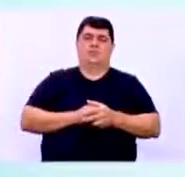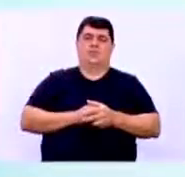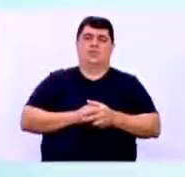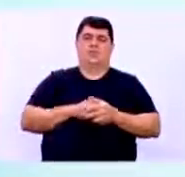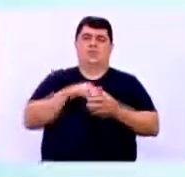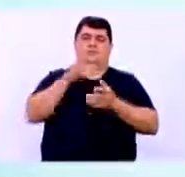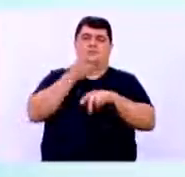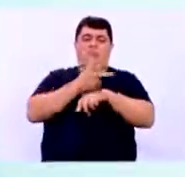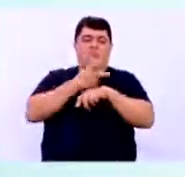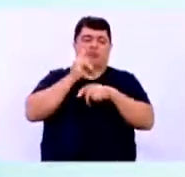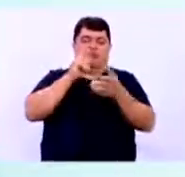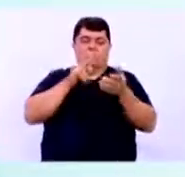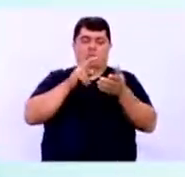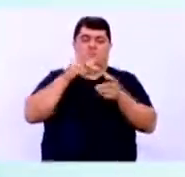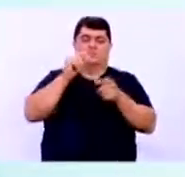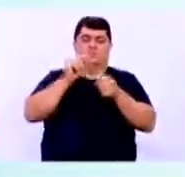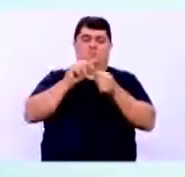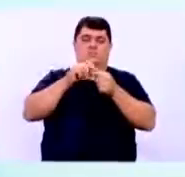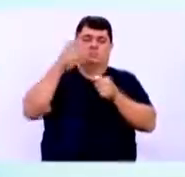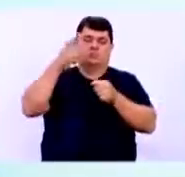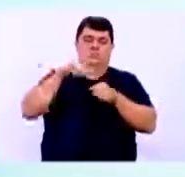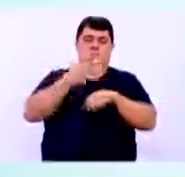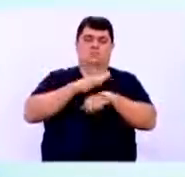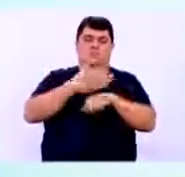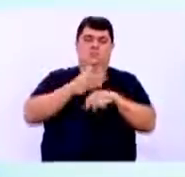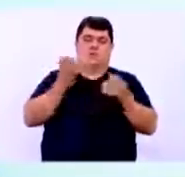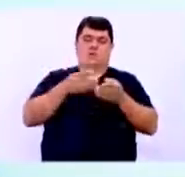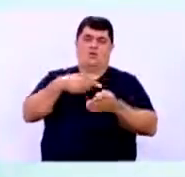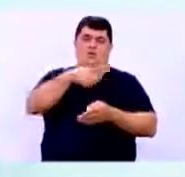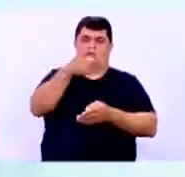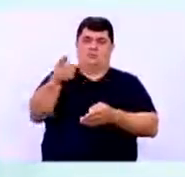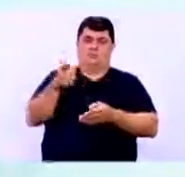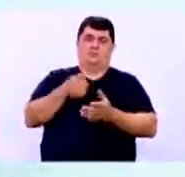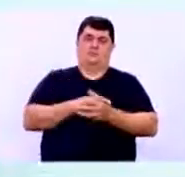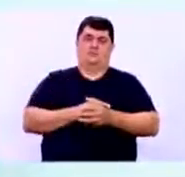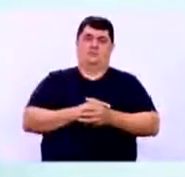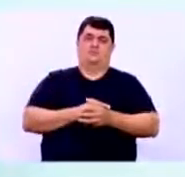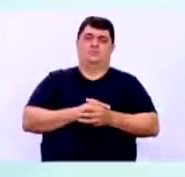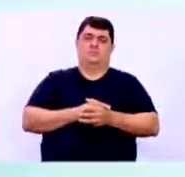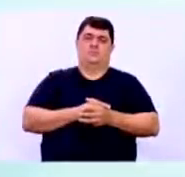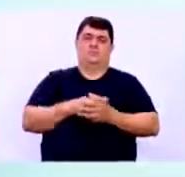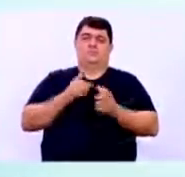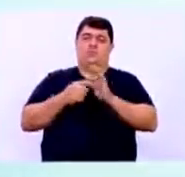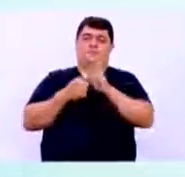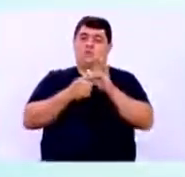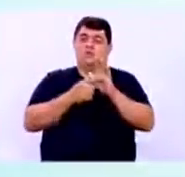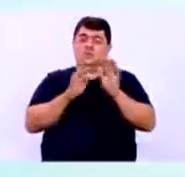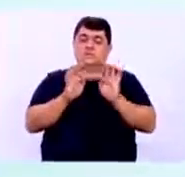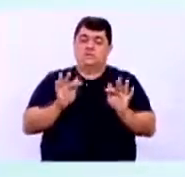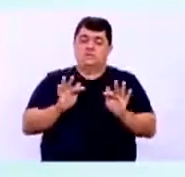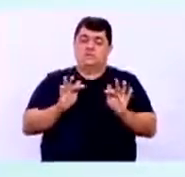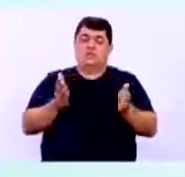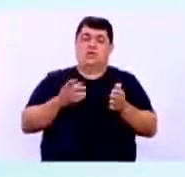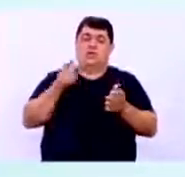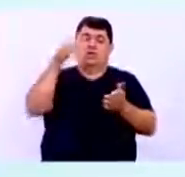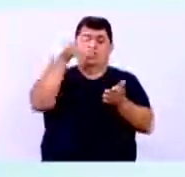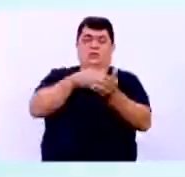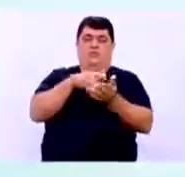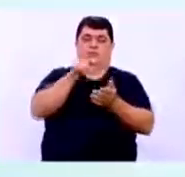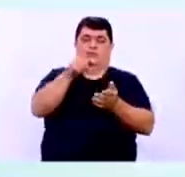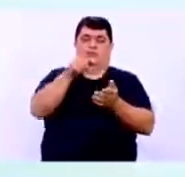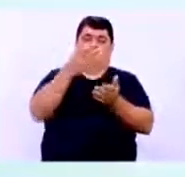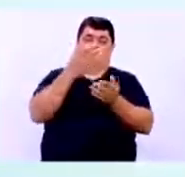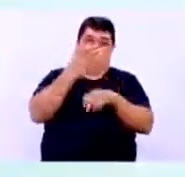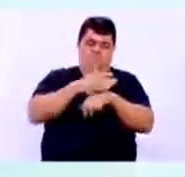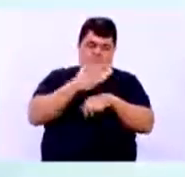e refazer e fazer exercício. Agora é com você, a gente dá os passos básicos. Mas o final,